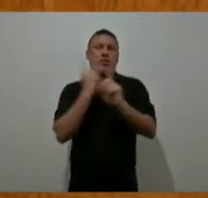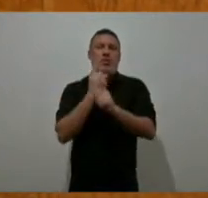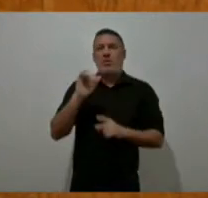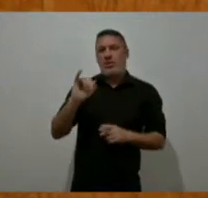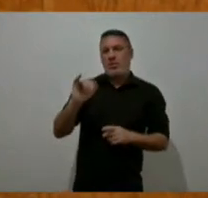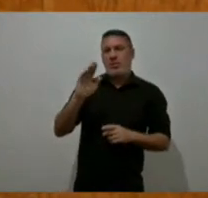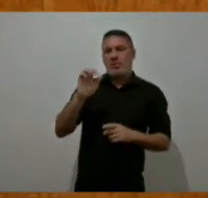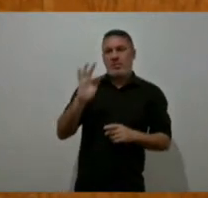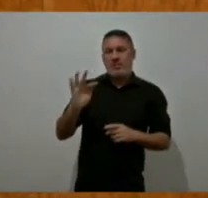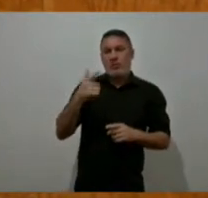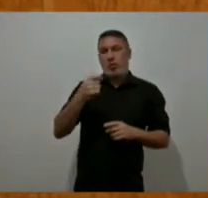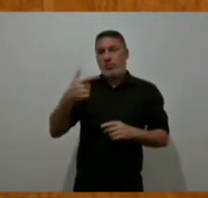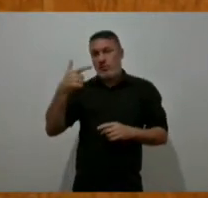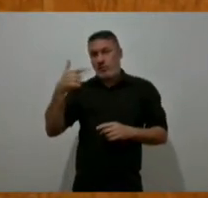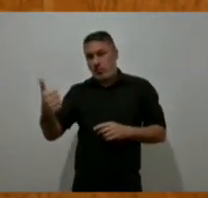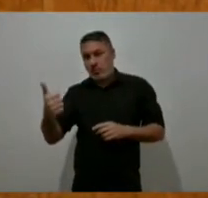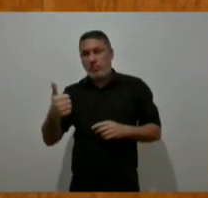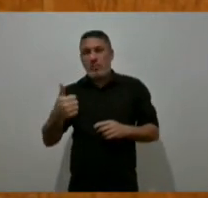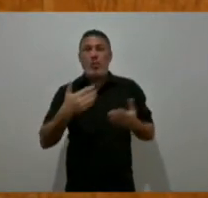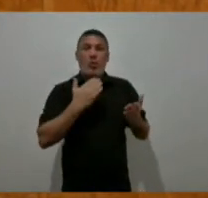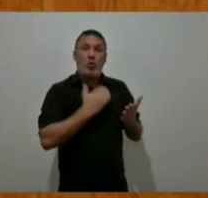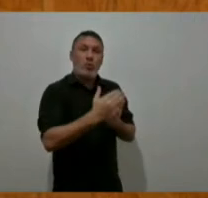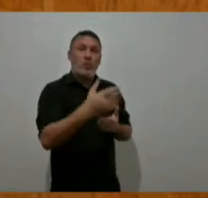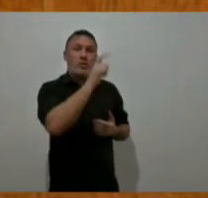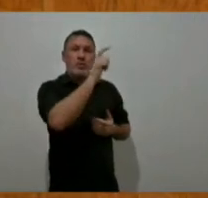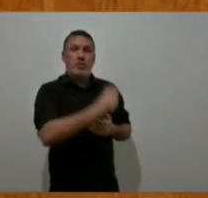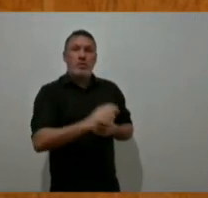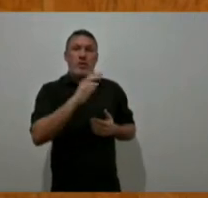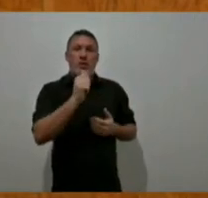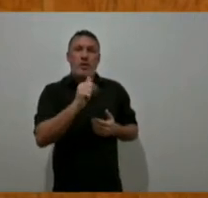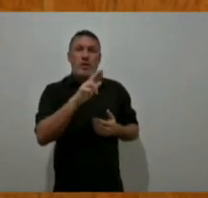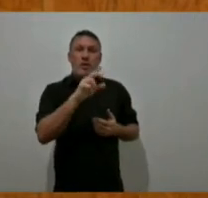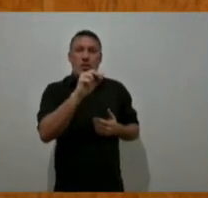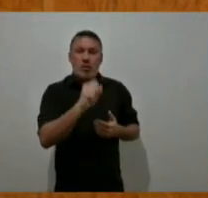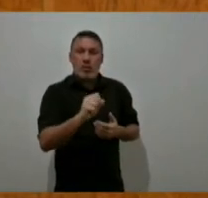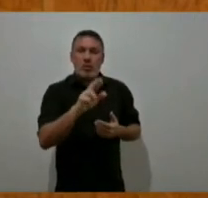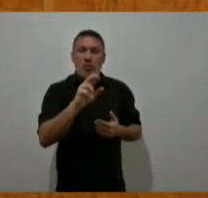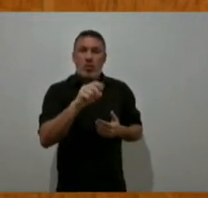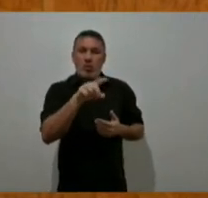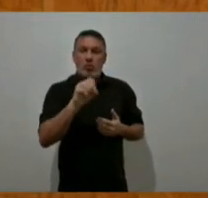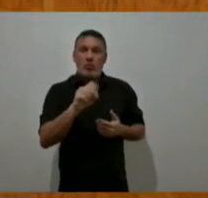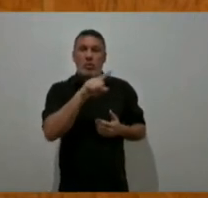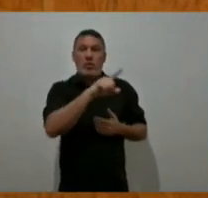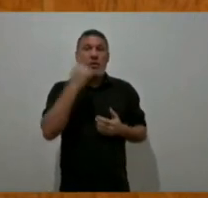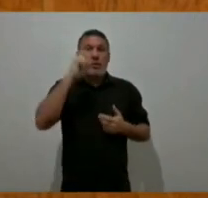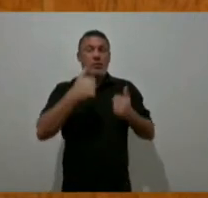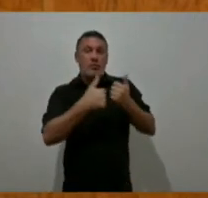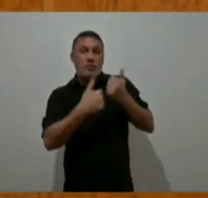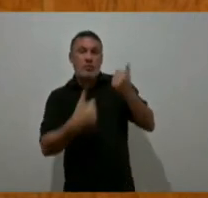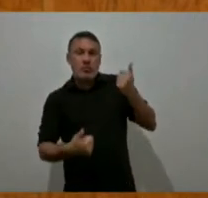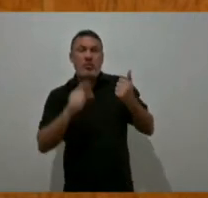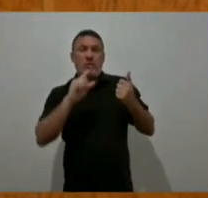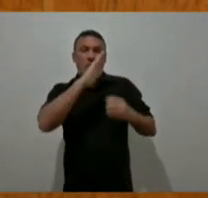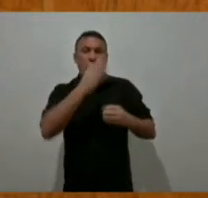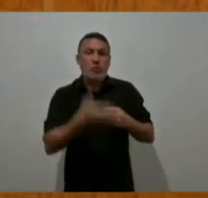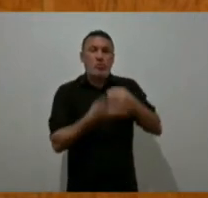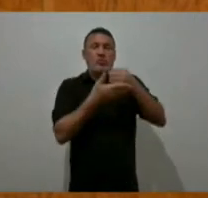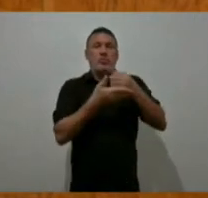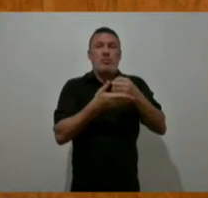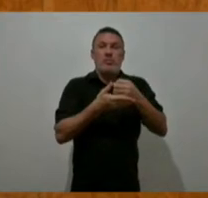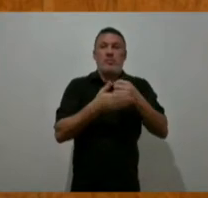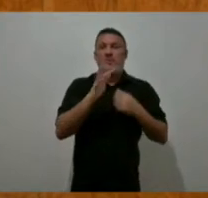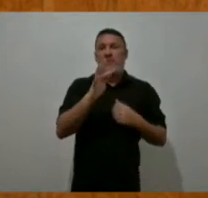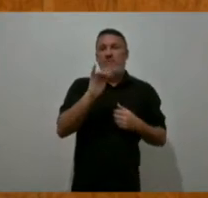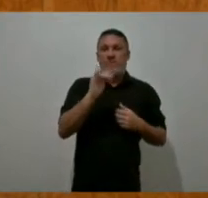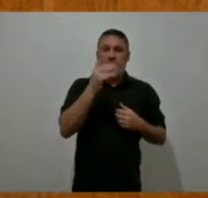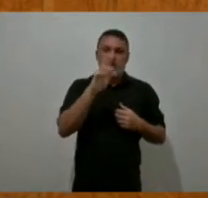com Carlos Roxo, que já está aqui com a gente. Carlos Roxo é ex-diretor de sustentabilidade da Fibria e atualmente sócio